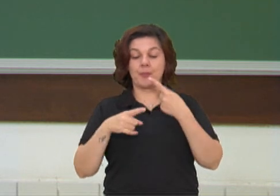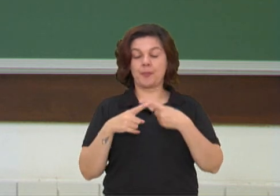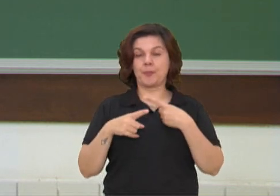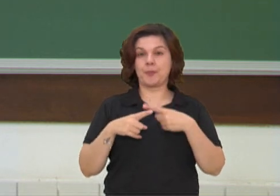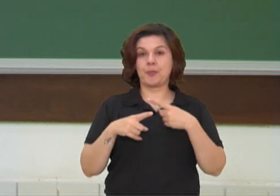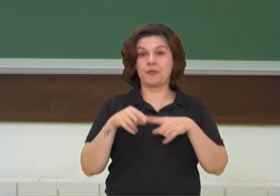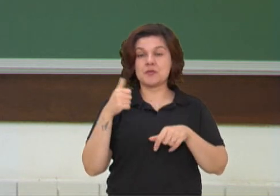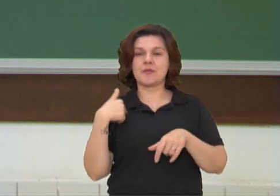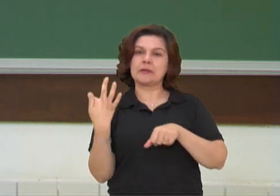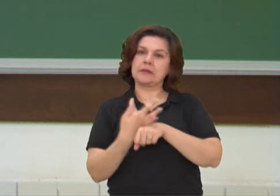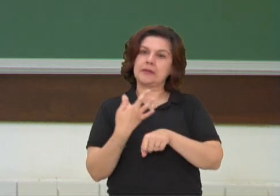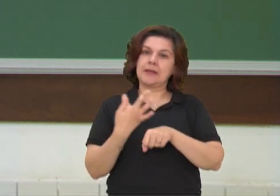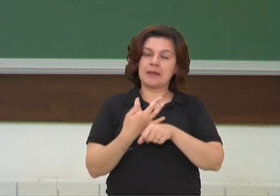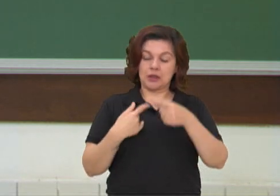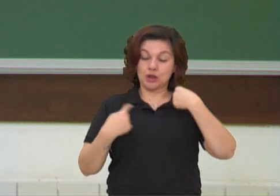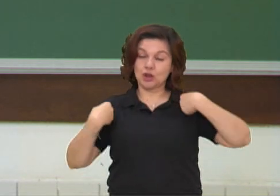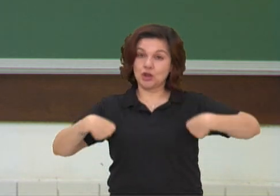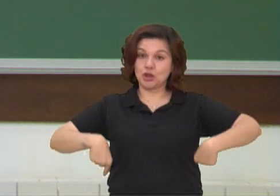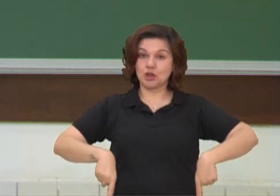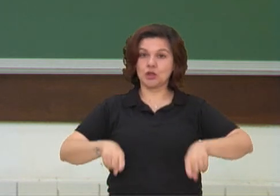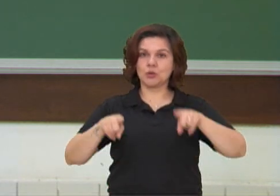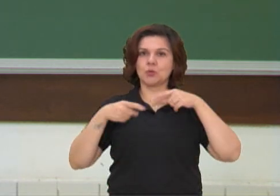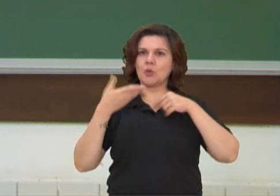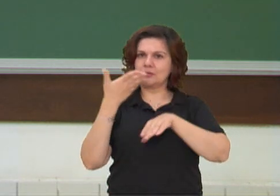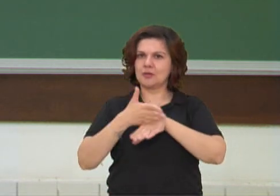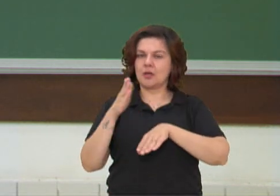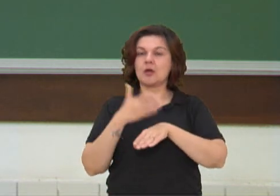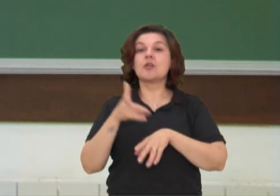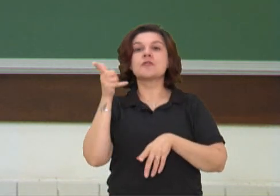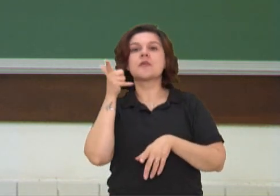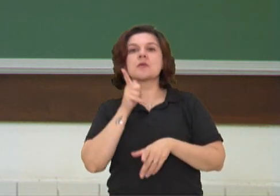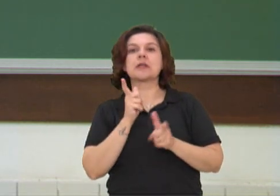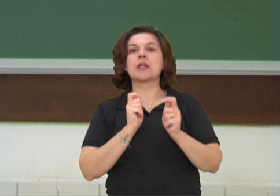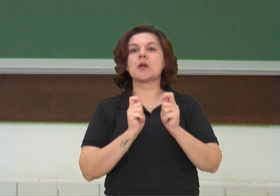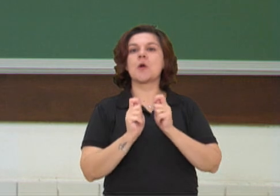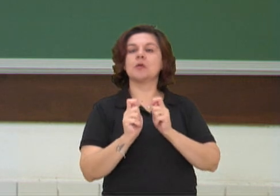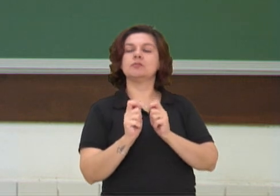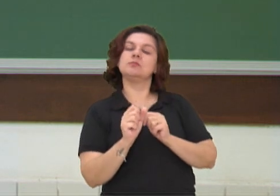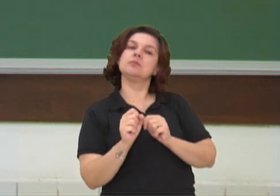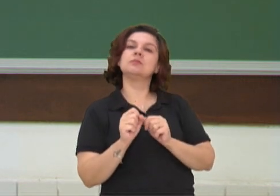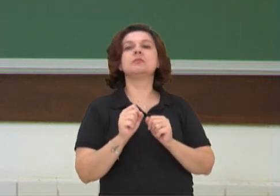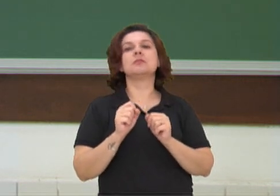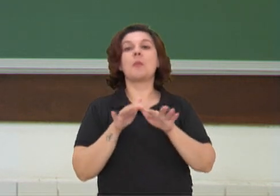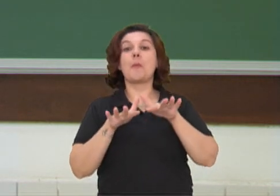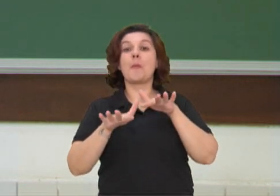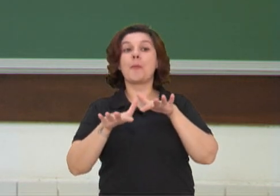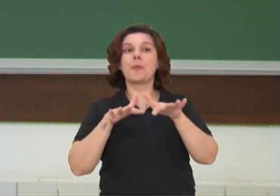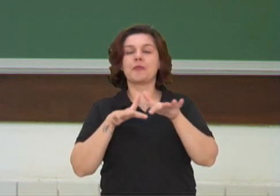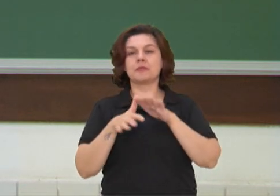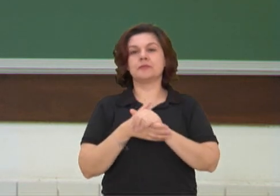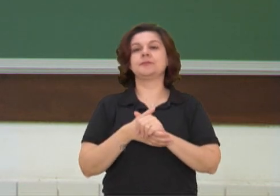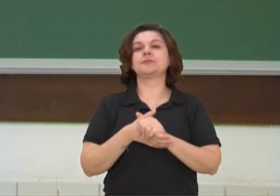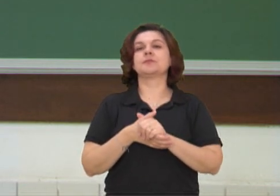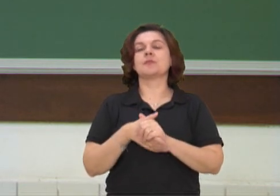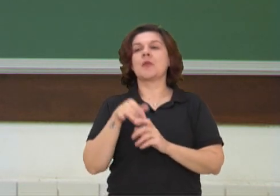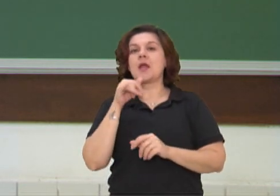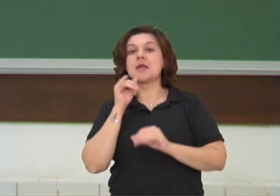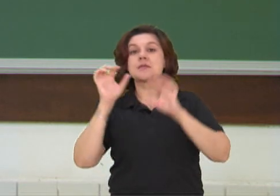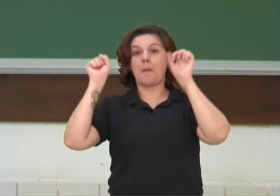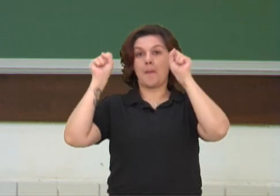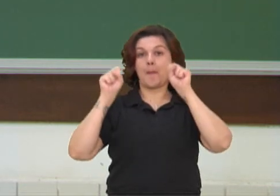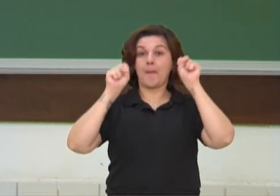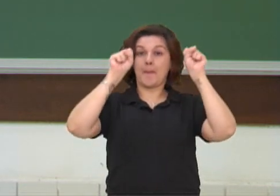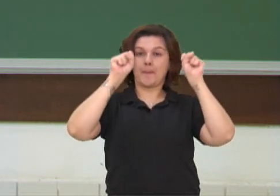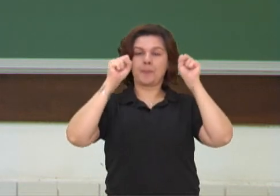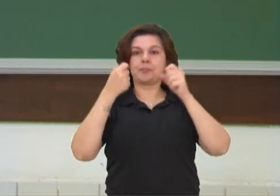seu corpo, consequentemente, você vai ter um maior controle sobre ele. E eu citei ali diversos exemplos onde o atleta numa barra ele faz vários